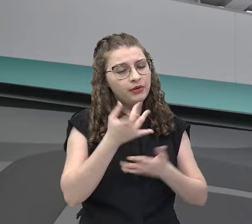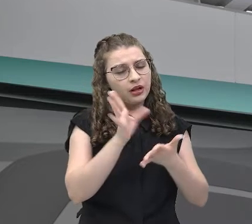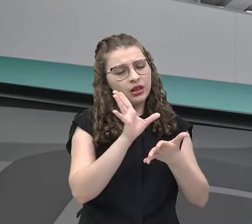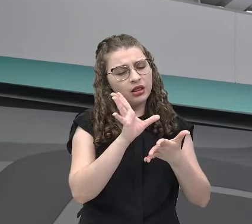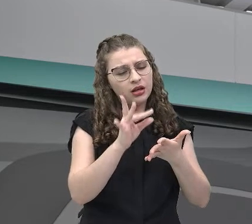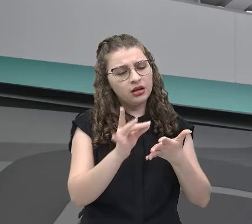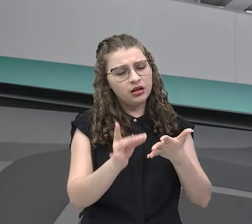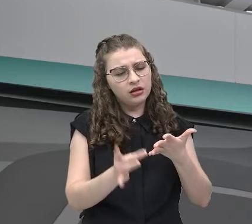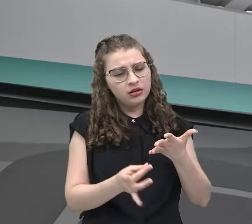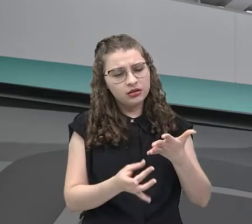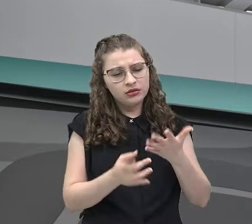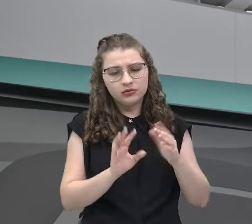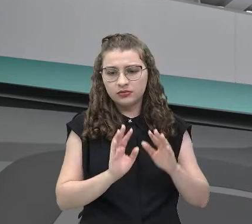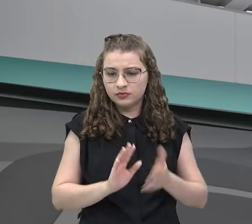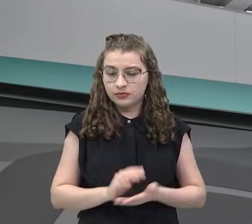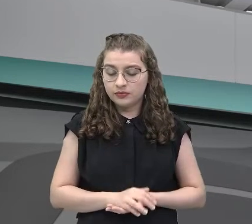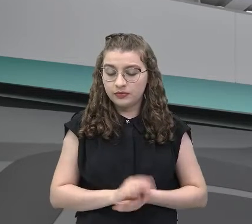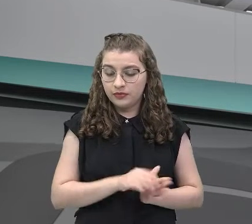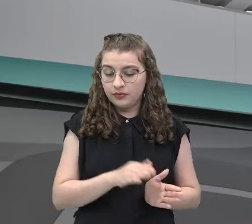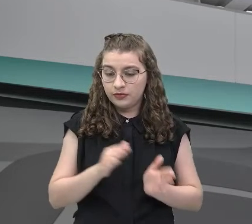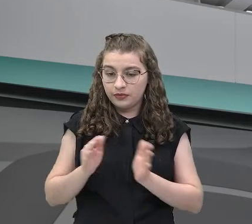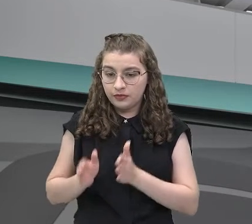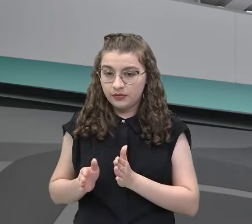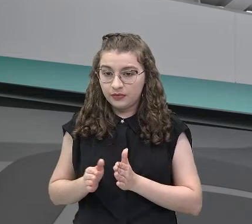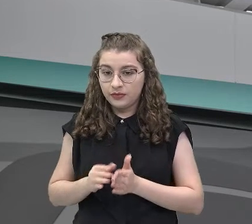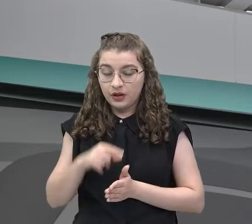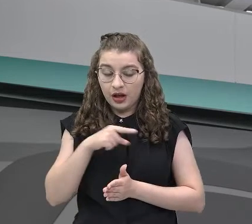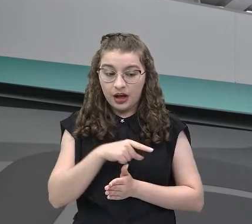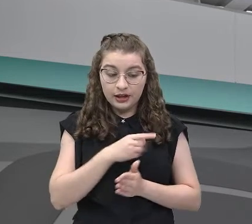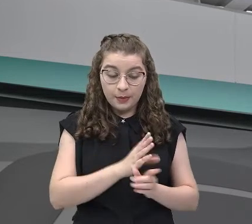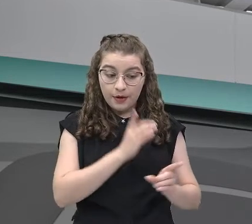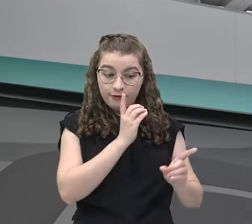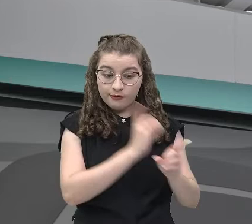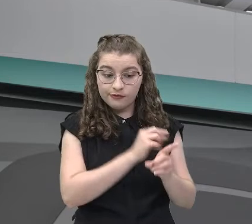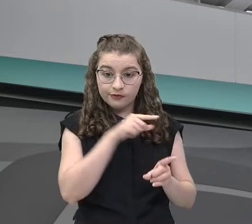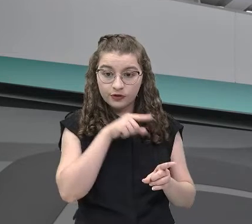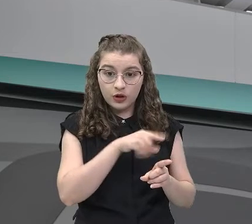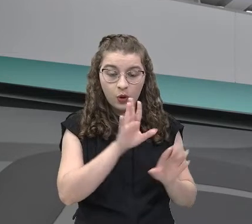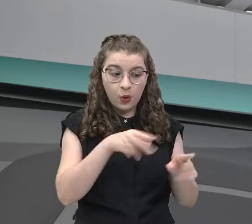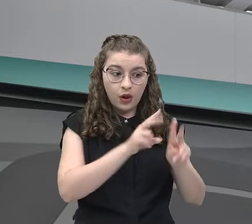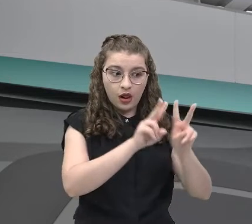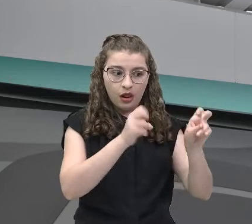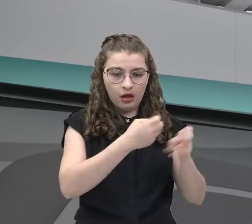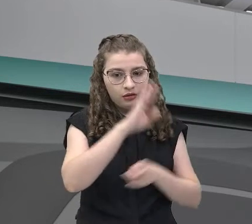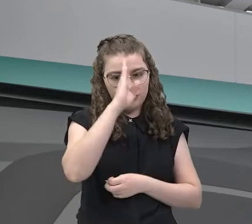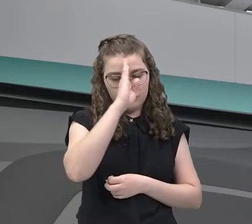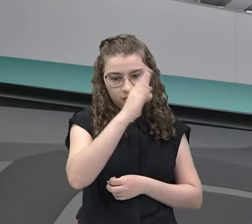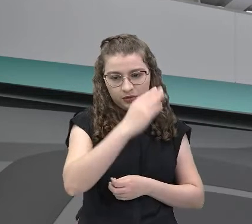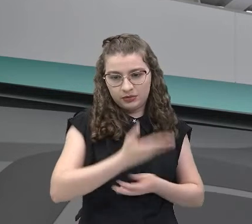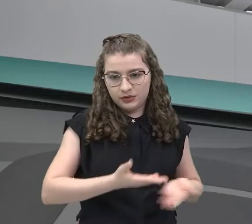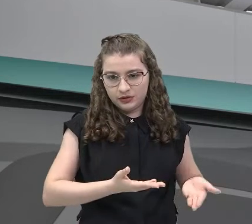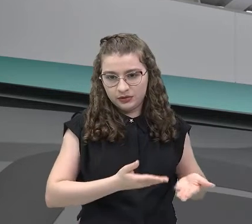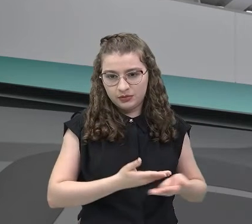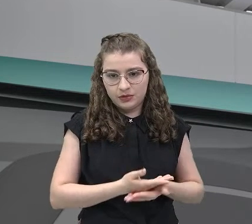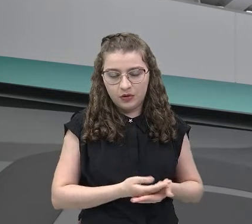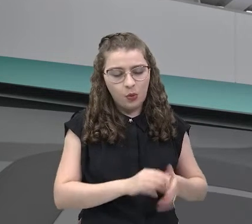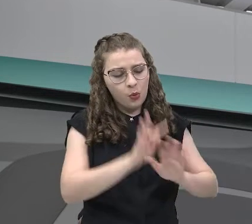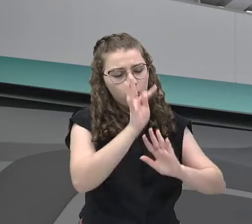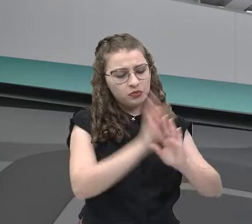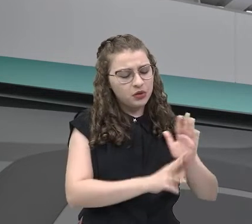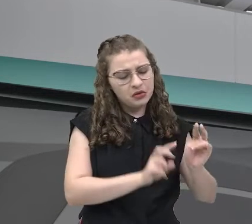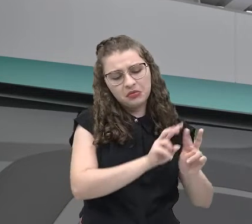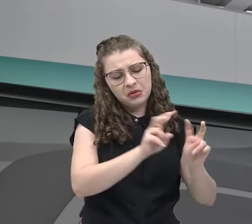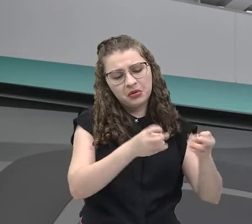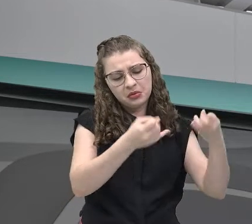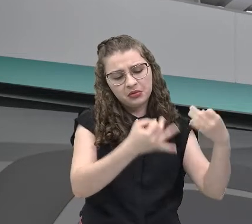procurando informações muito específicas. Para que ele serve? Só para você saber qual é a ideia do texto, sobre o que ele quer